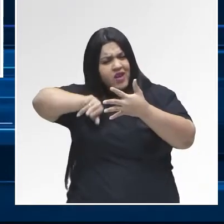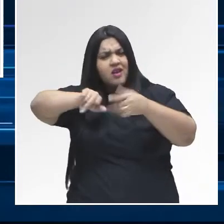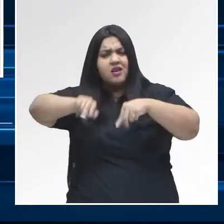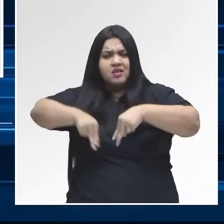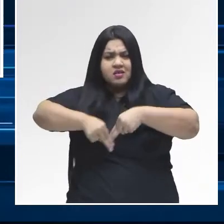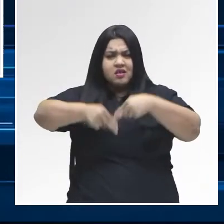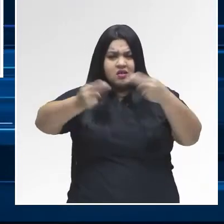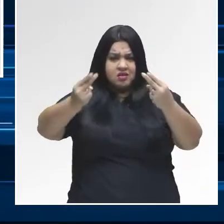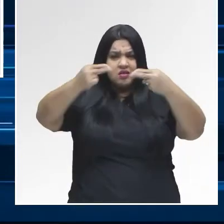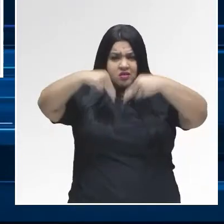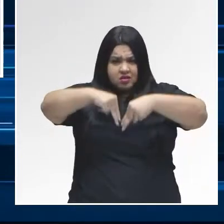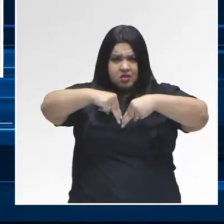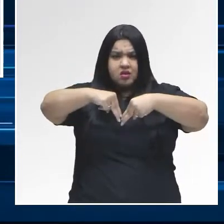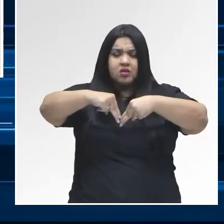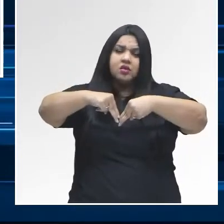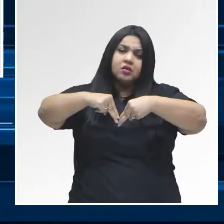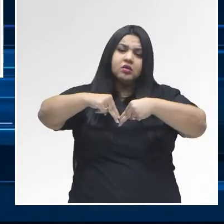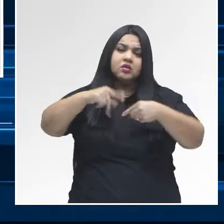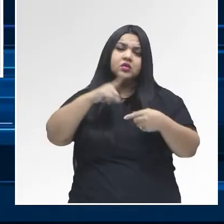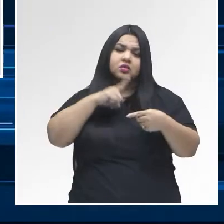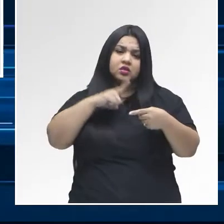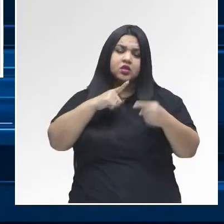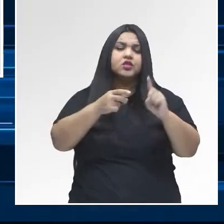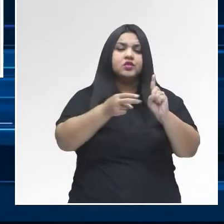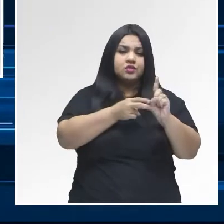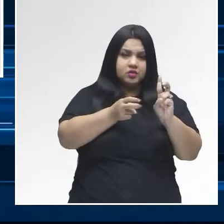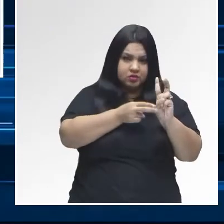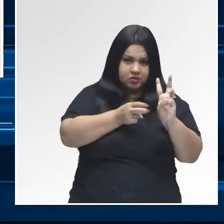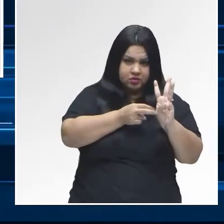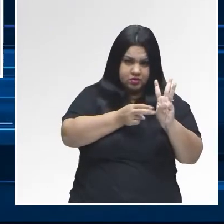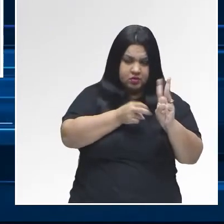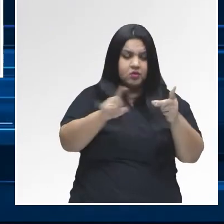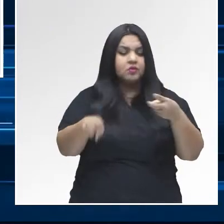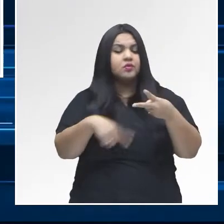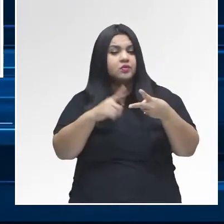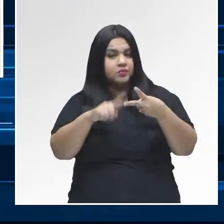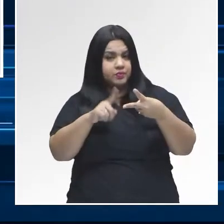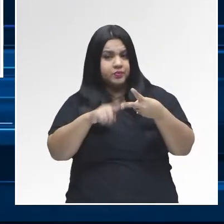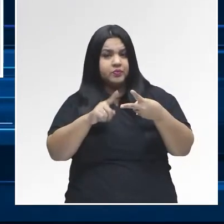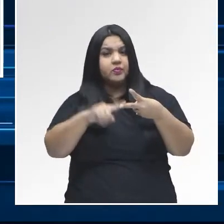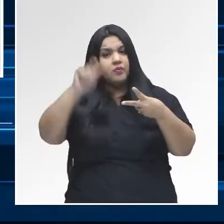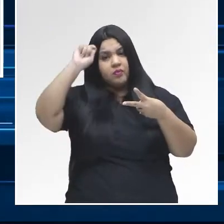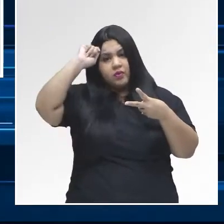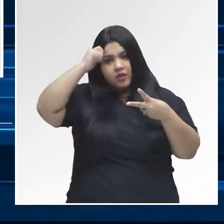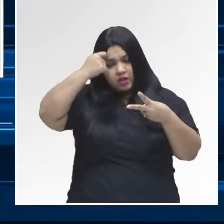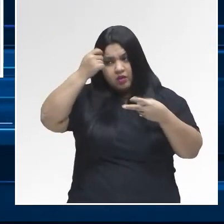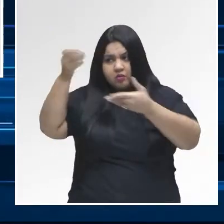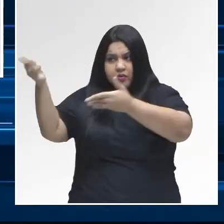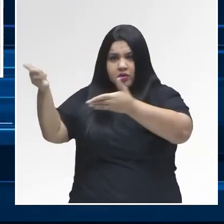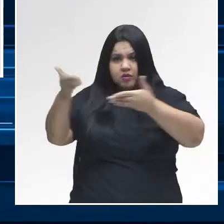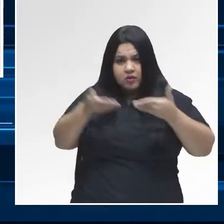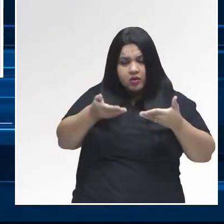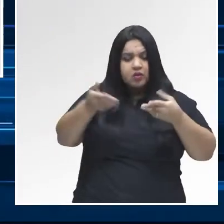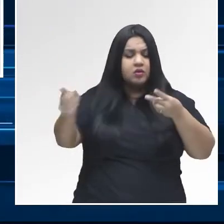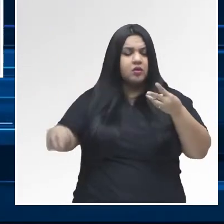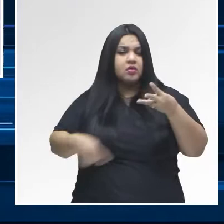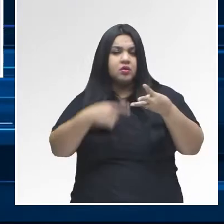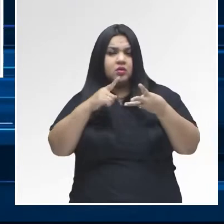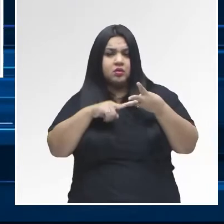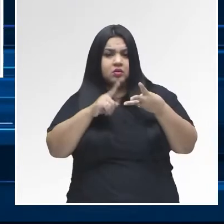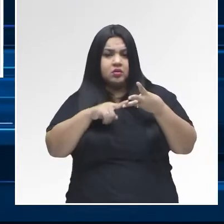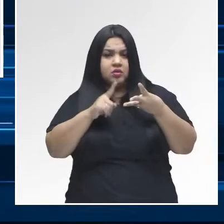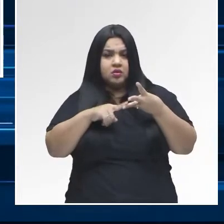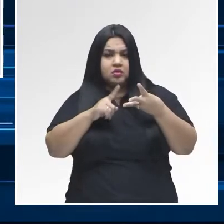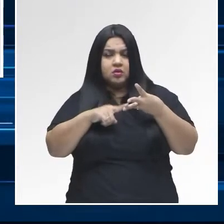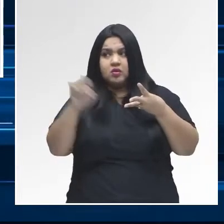etnias. Entre elas, claro que nós temos os indígenas, nós temos os negros que foram trazidos da África, temos